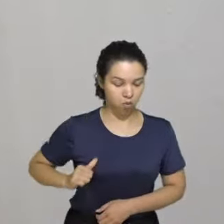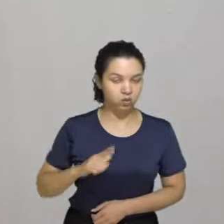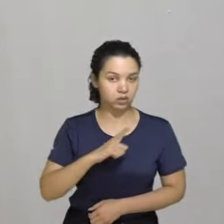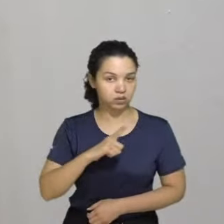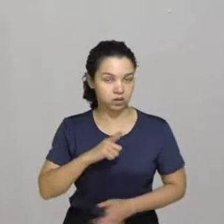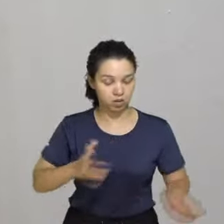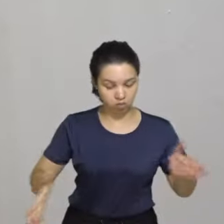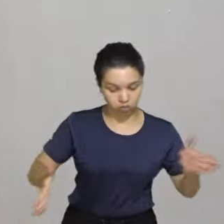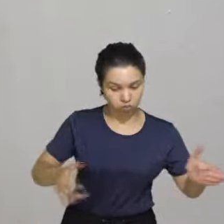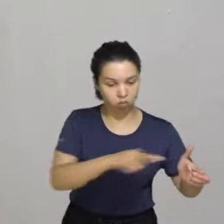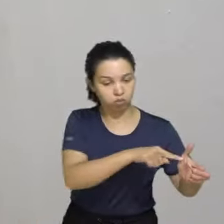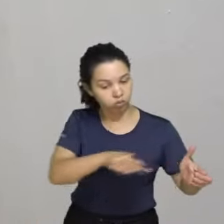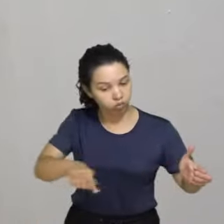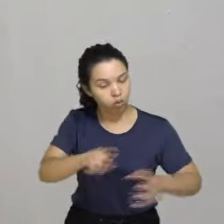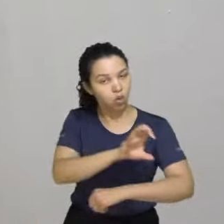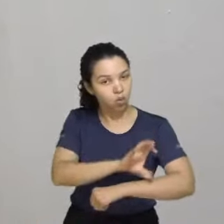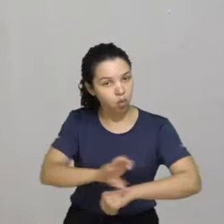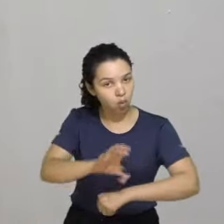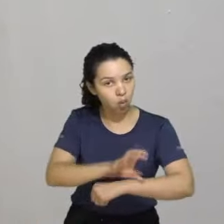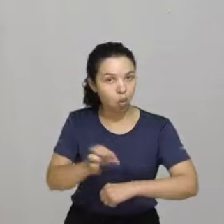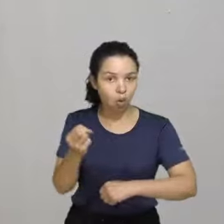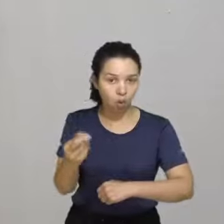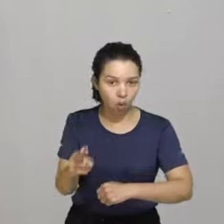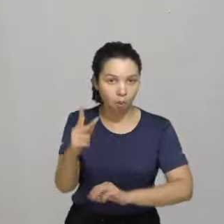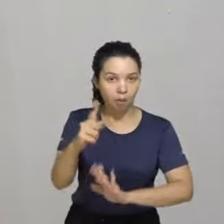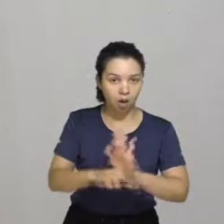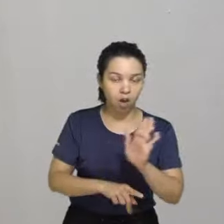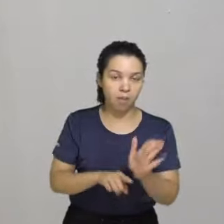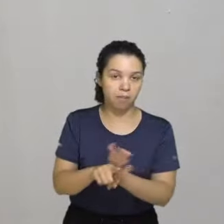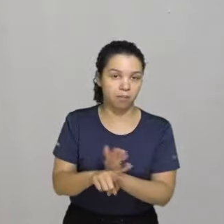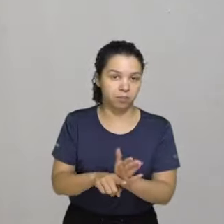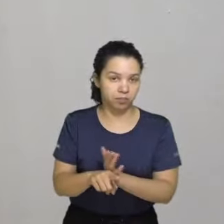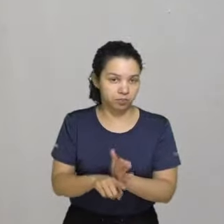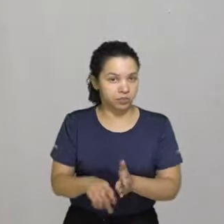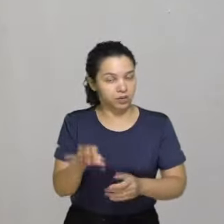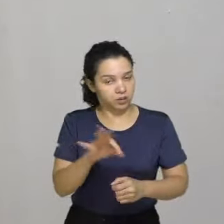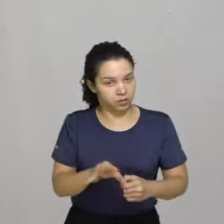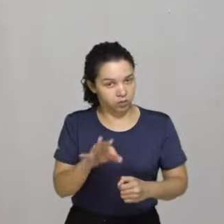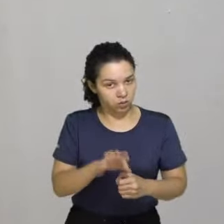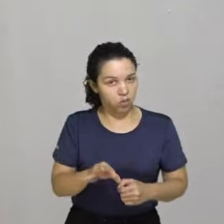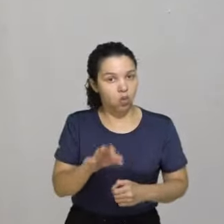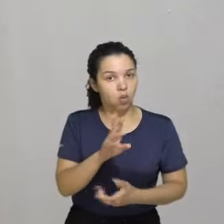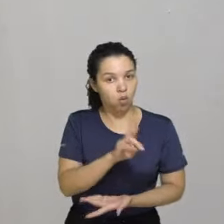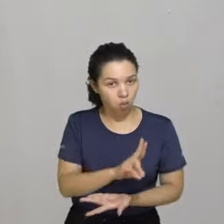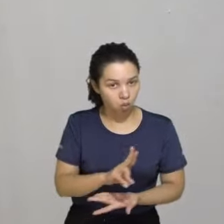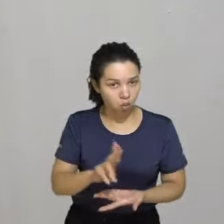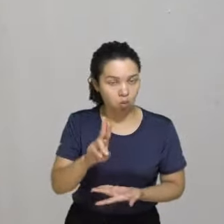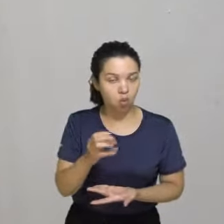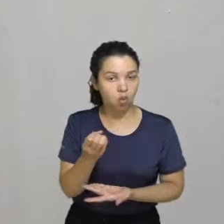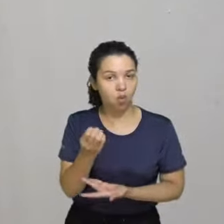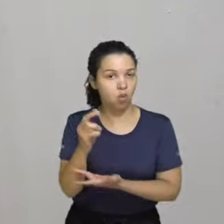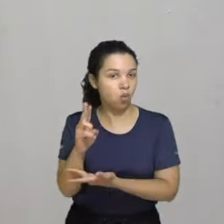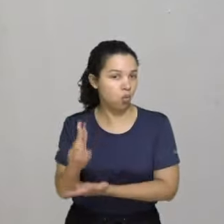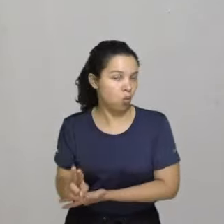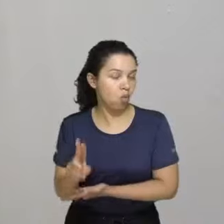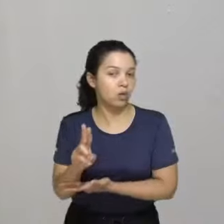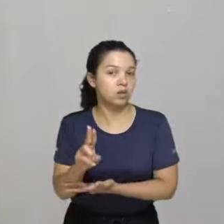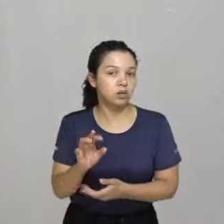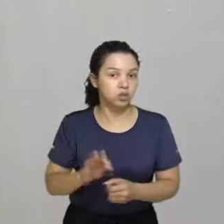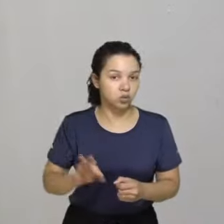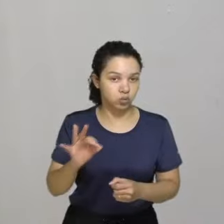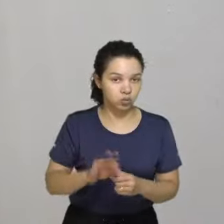ou projeto de pesquisa, mesmo que as instituições universitárias ou instituições